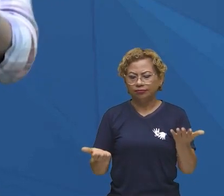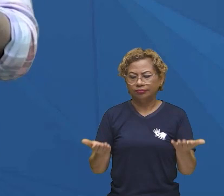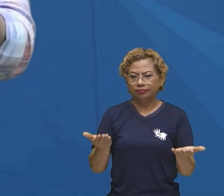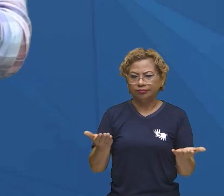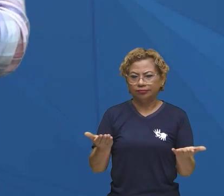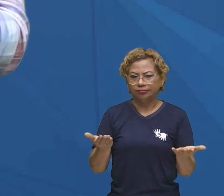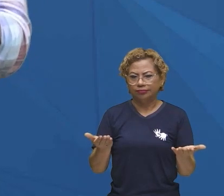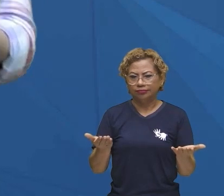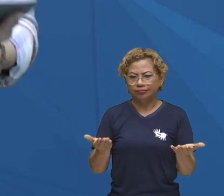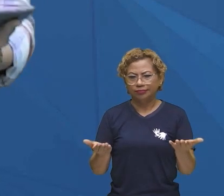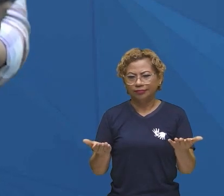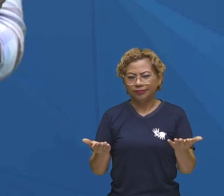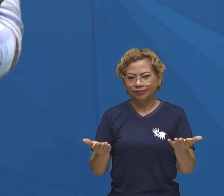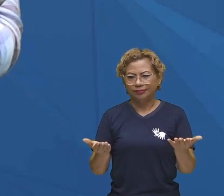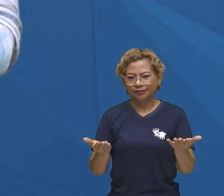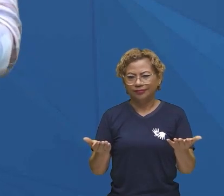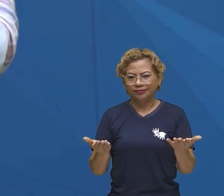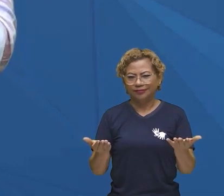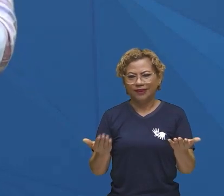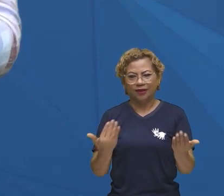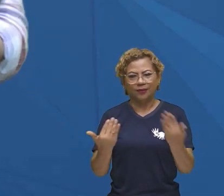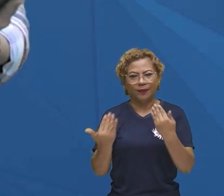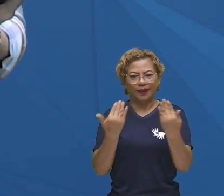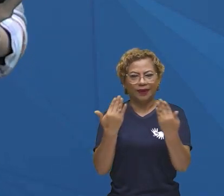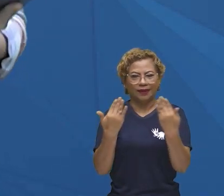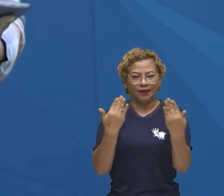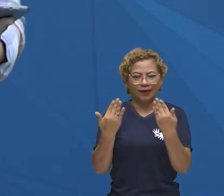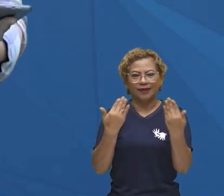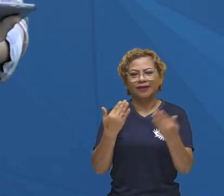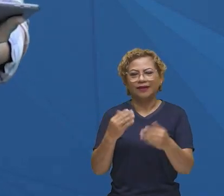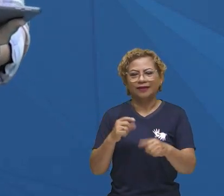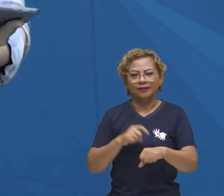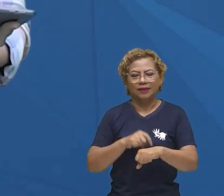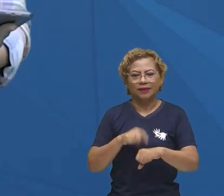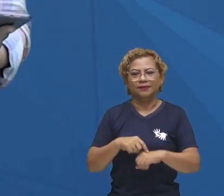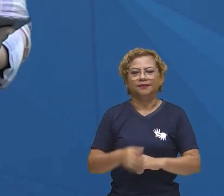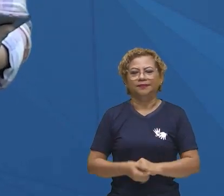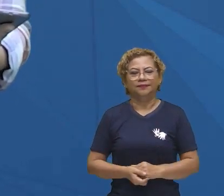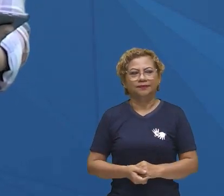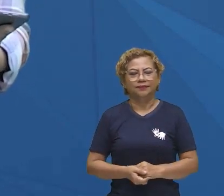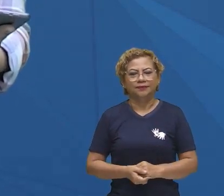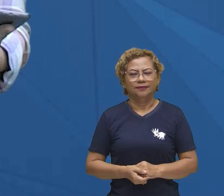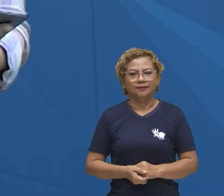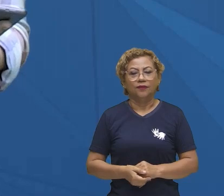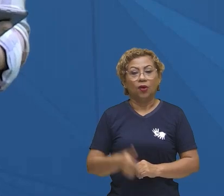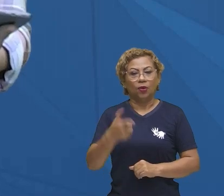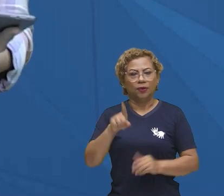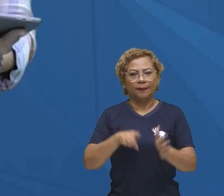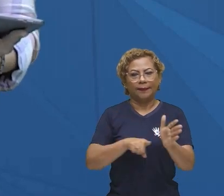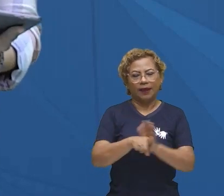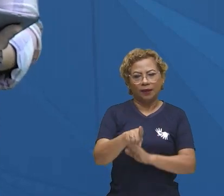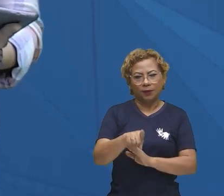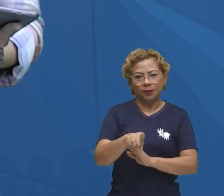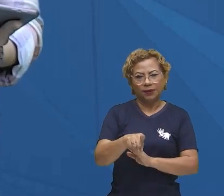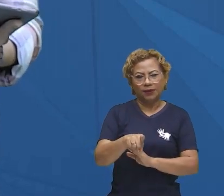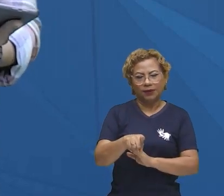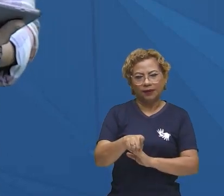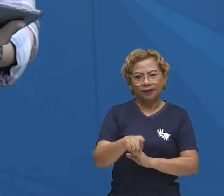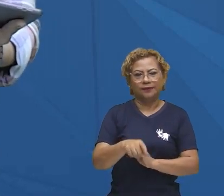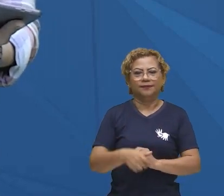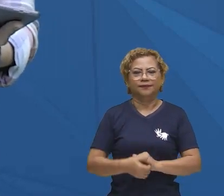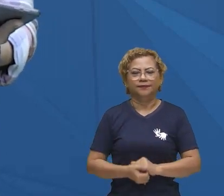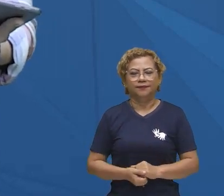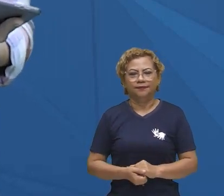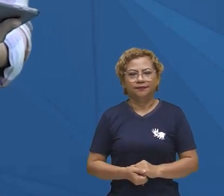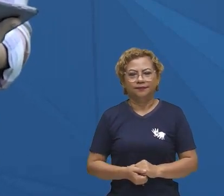de um morango. E a gente tem outra pergunta no nosso quiz. Responde aí rapidinho, pergunta aqui na